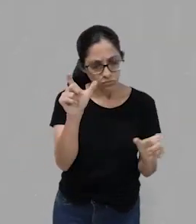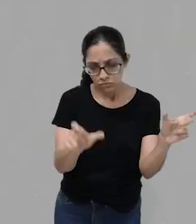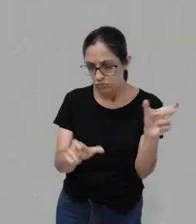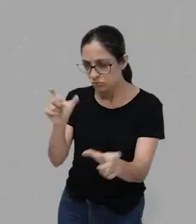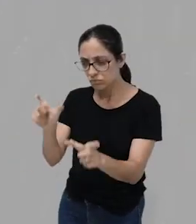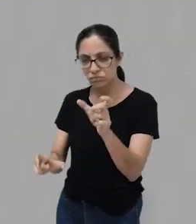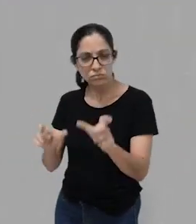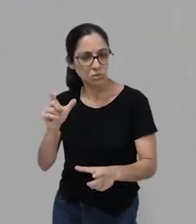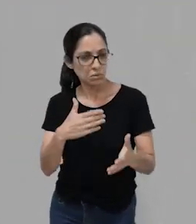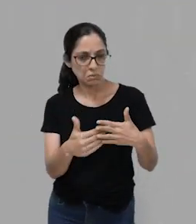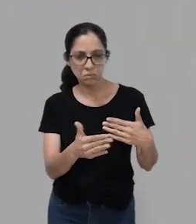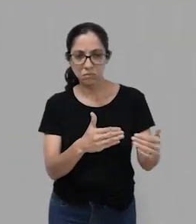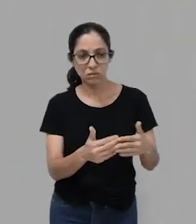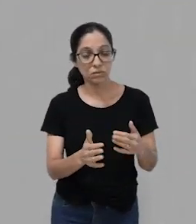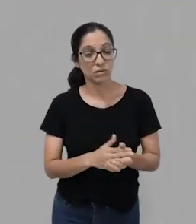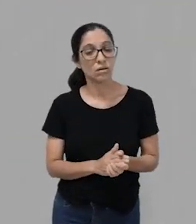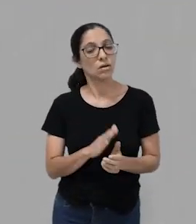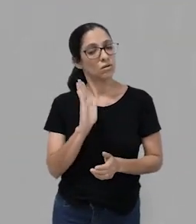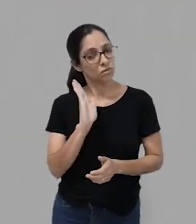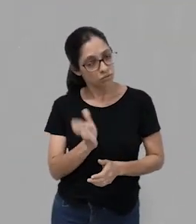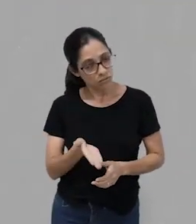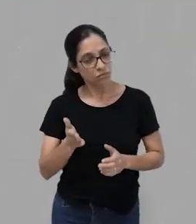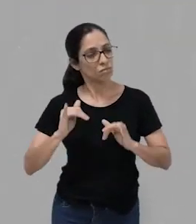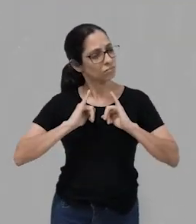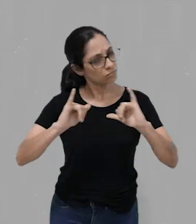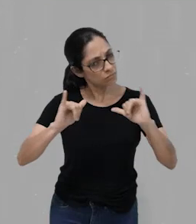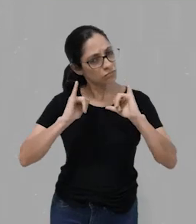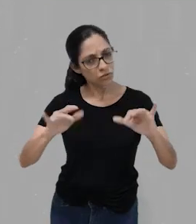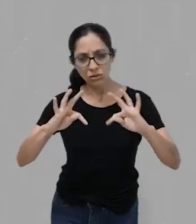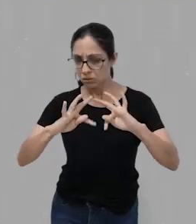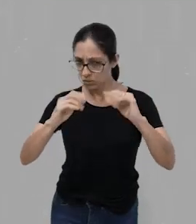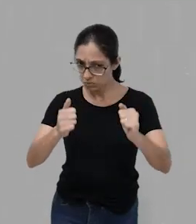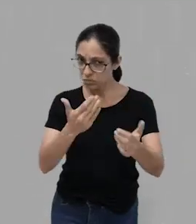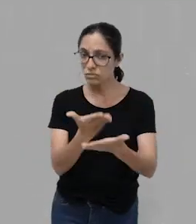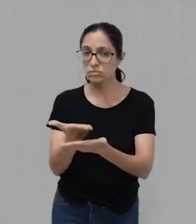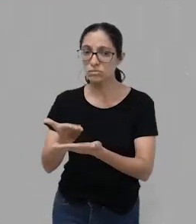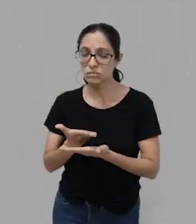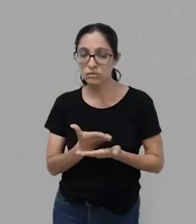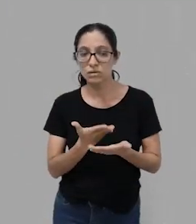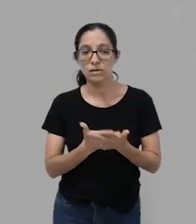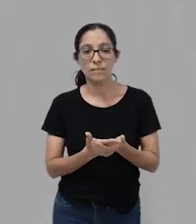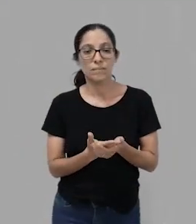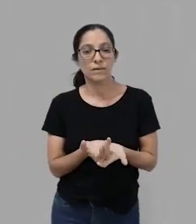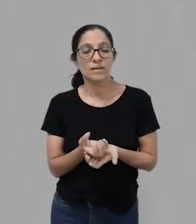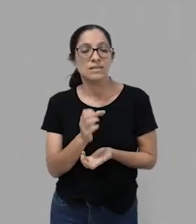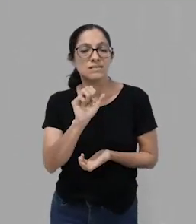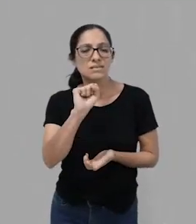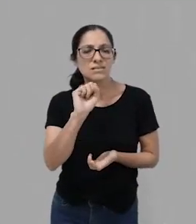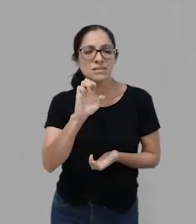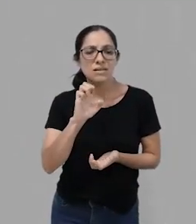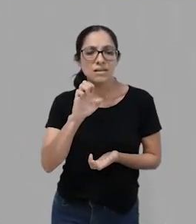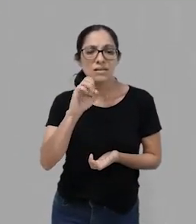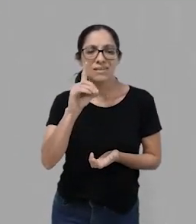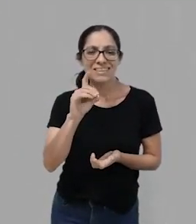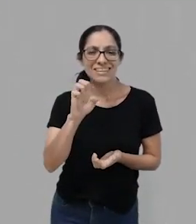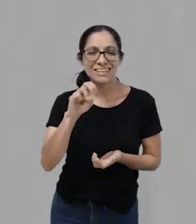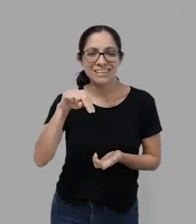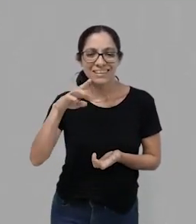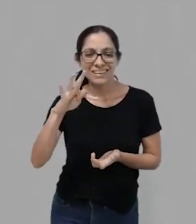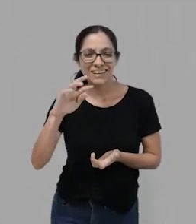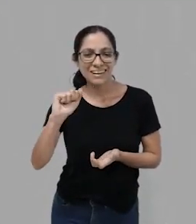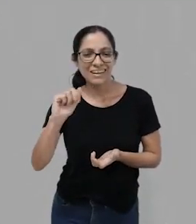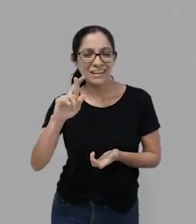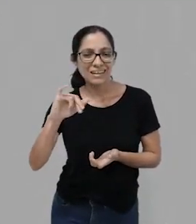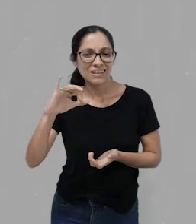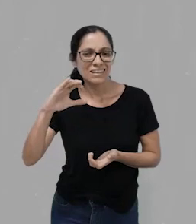humanos. É o que eu venho falando em todas as aulas, eu cito essa palavra aqui, sedentarismo. É o que nós devemos evitar, é o